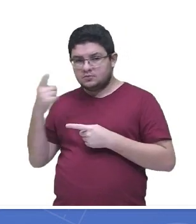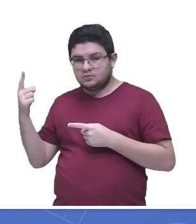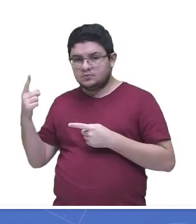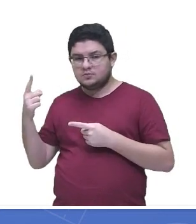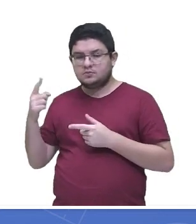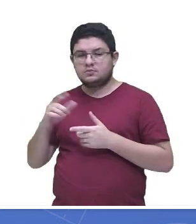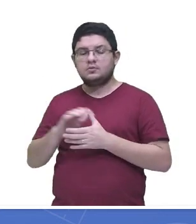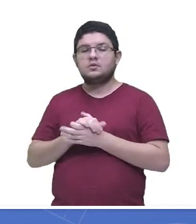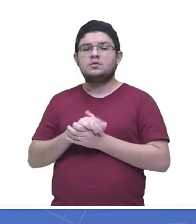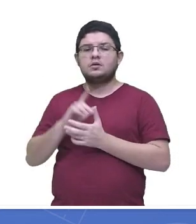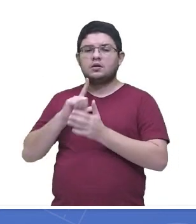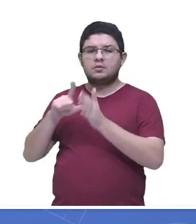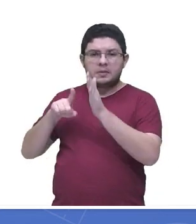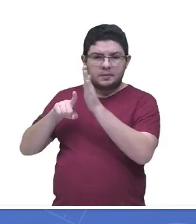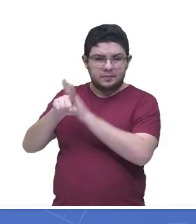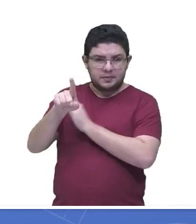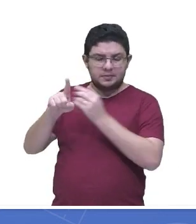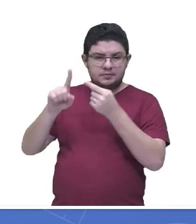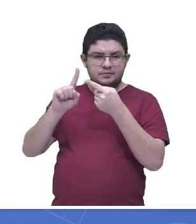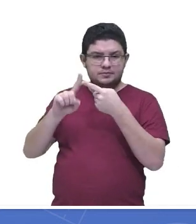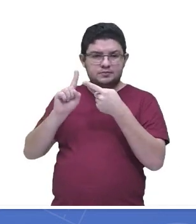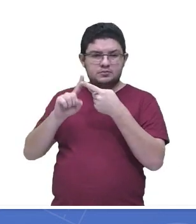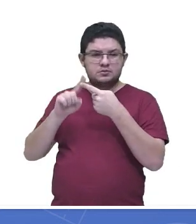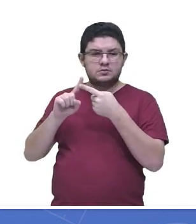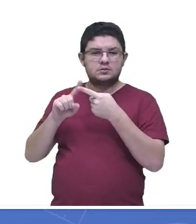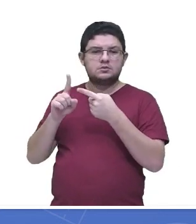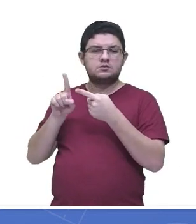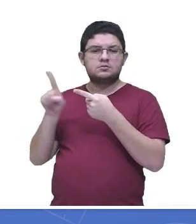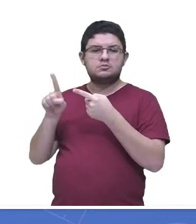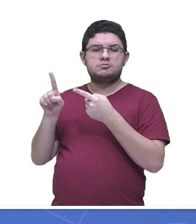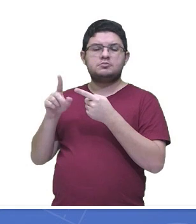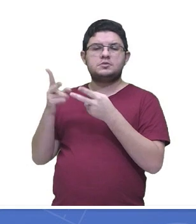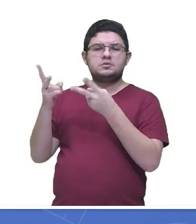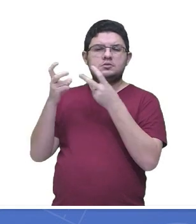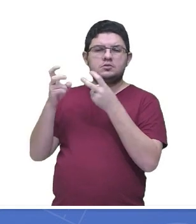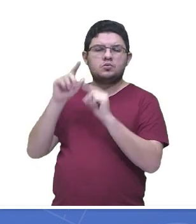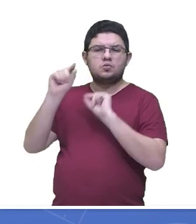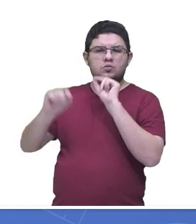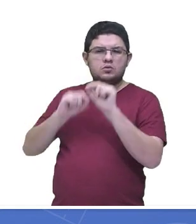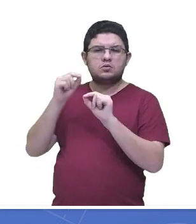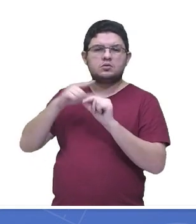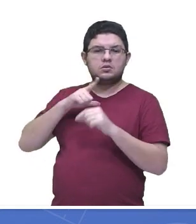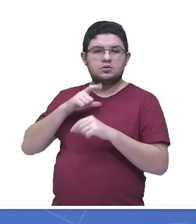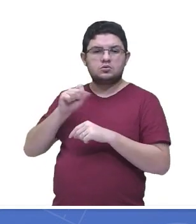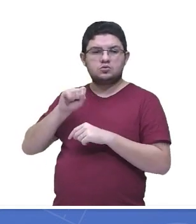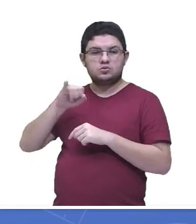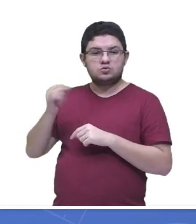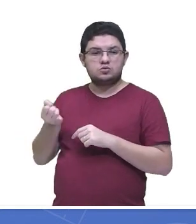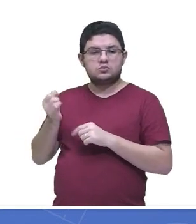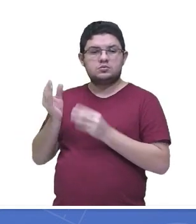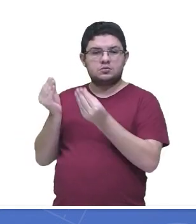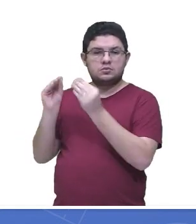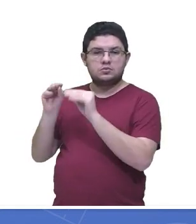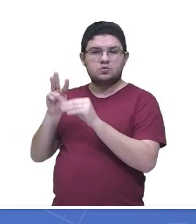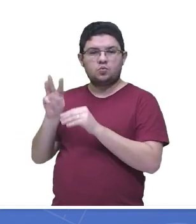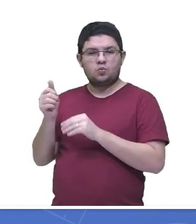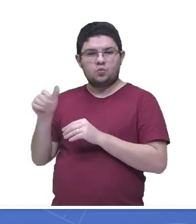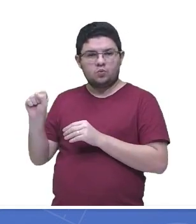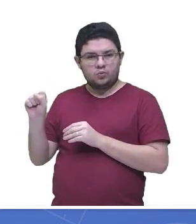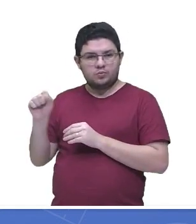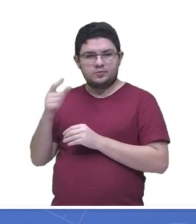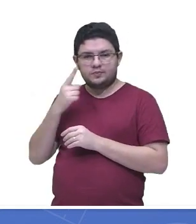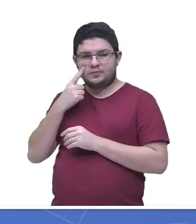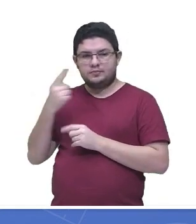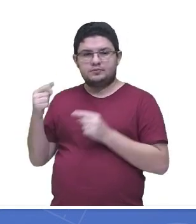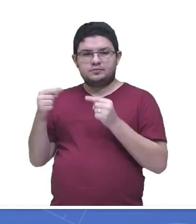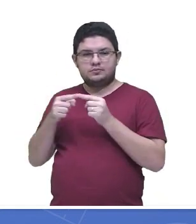É uma pergunta. O que eu faço? Observo o sujeito. Então, aqui é was. Was Pedro learning how